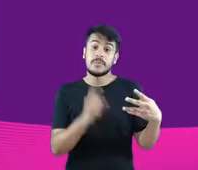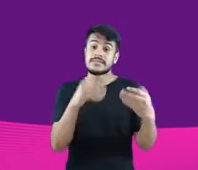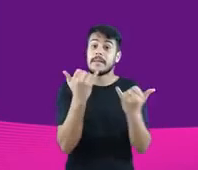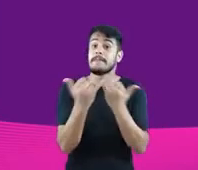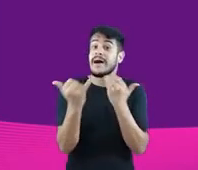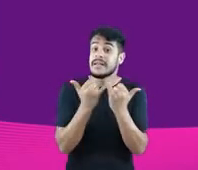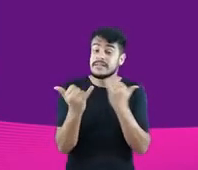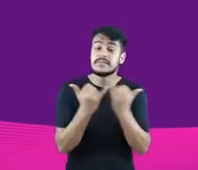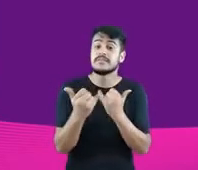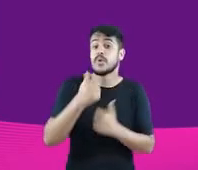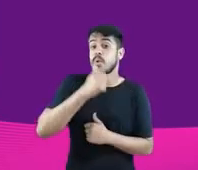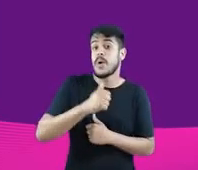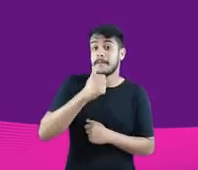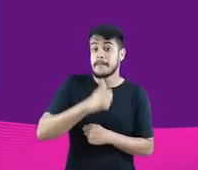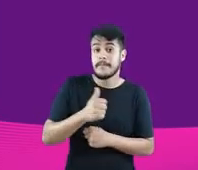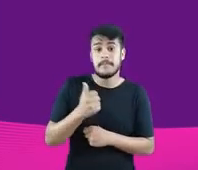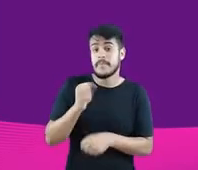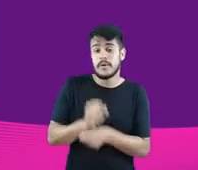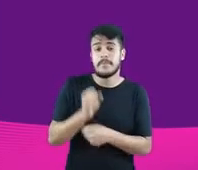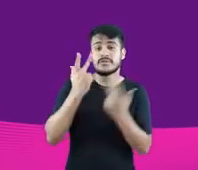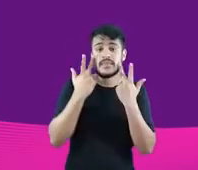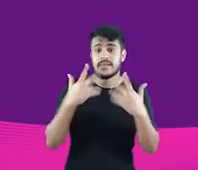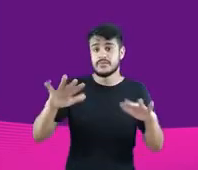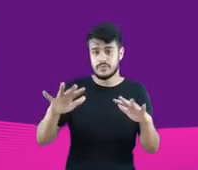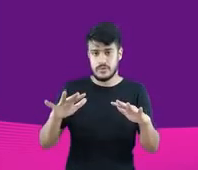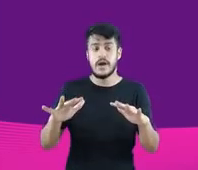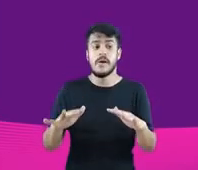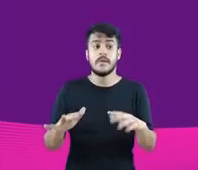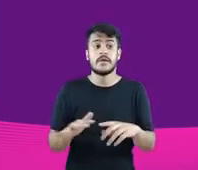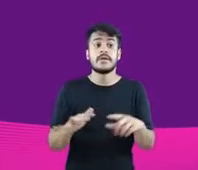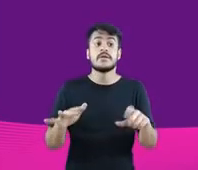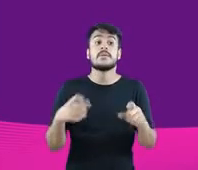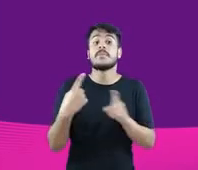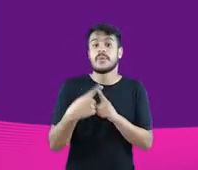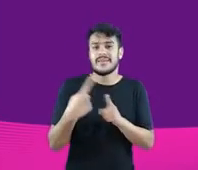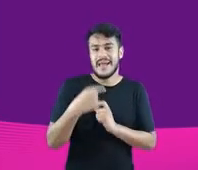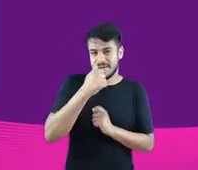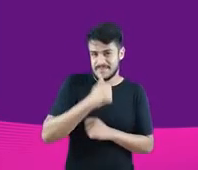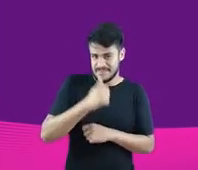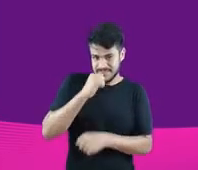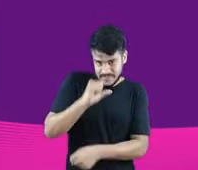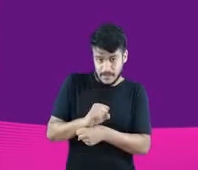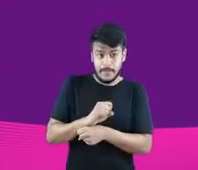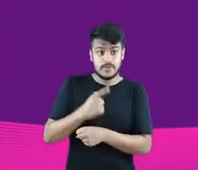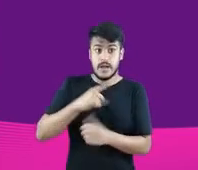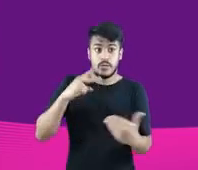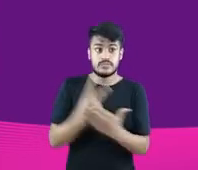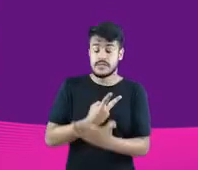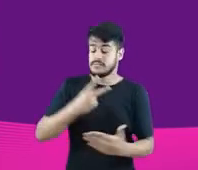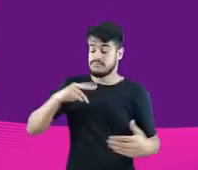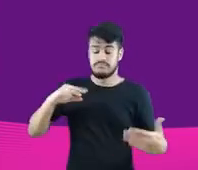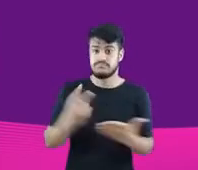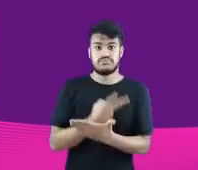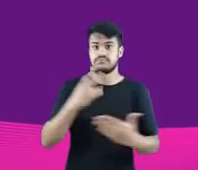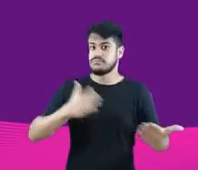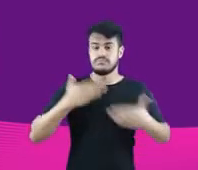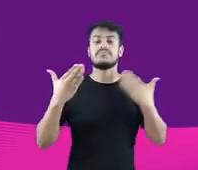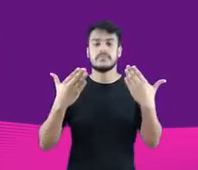entretanto, são mais intensos, provavelmente porque a menopausa se estabelece mais abruptamente. Cerca de 50 a